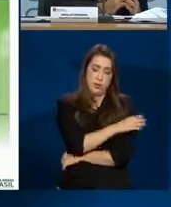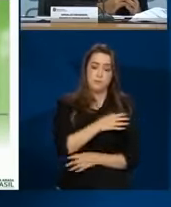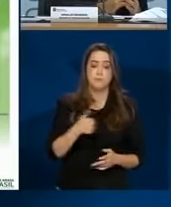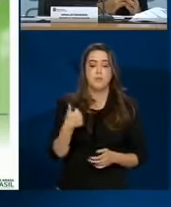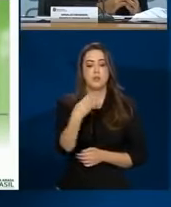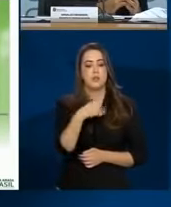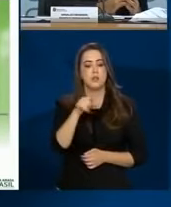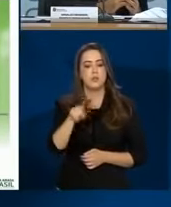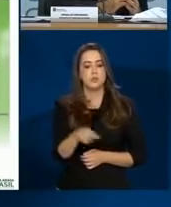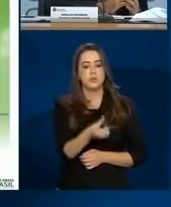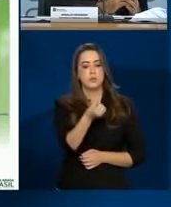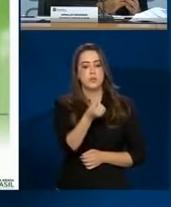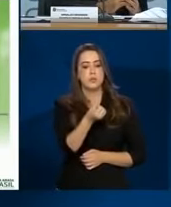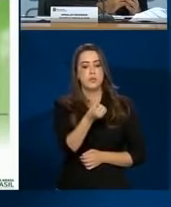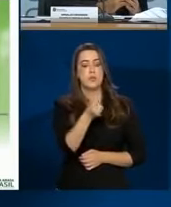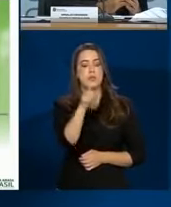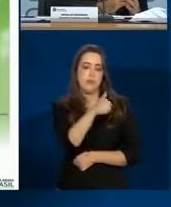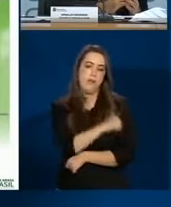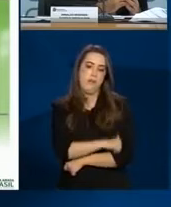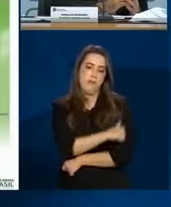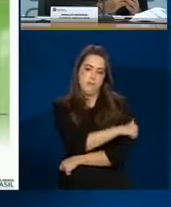14,6% deles enfermeiros,